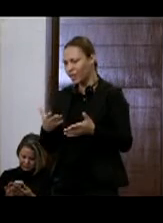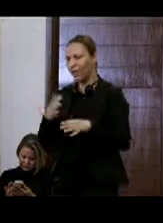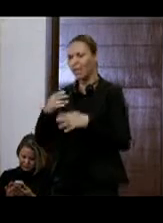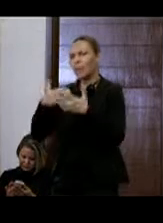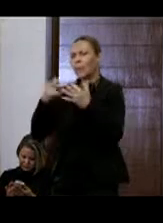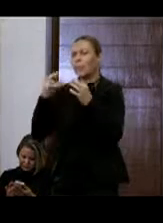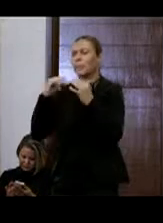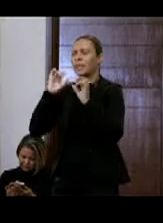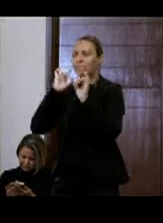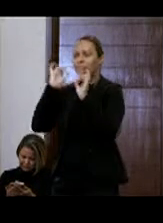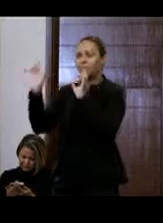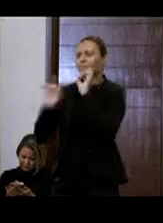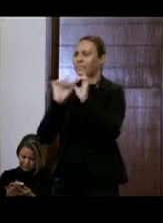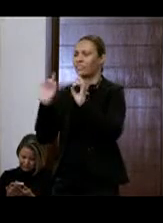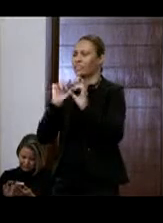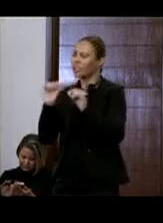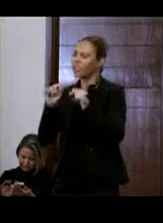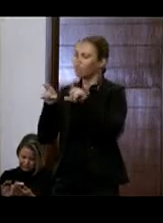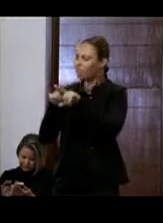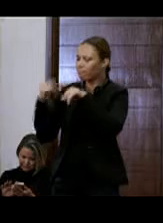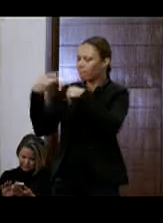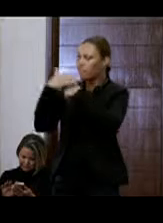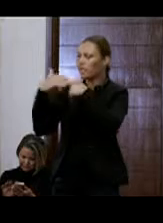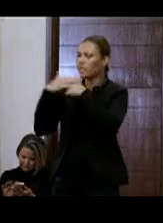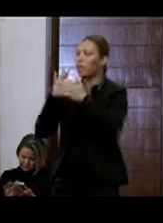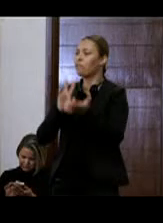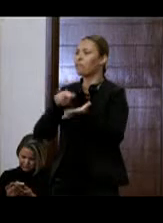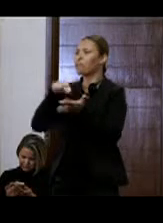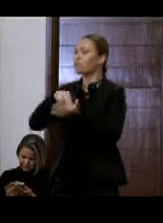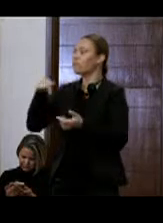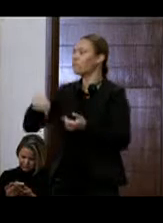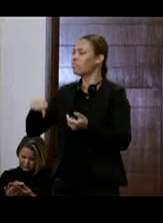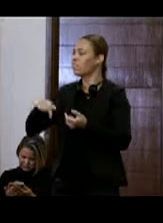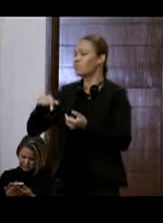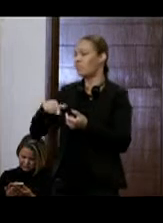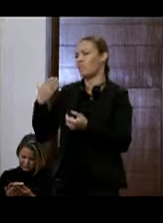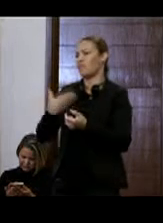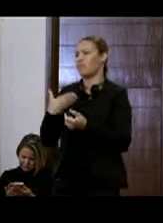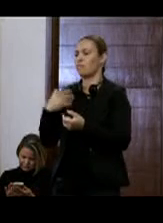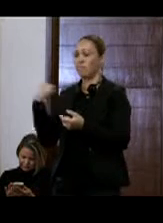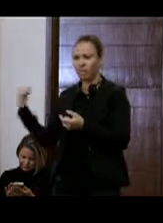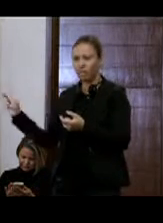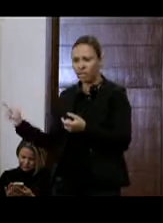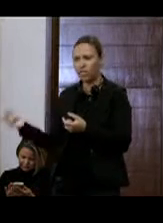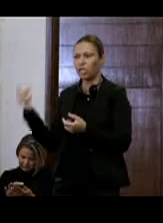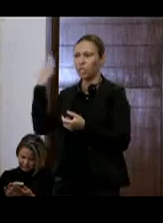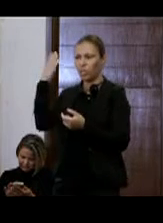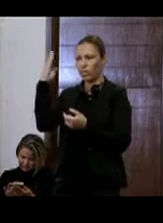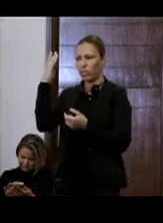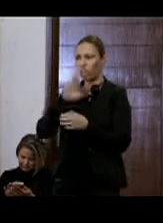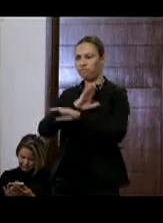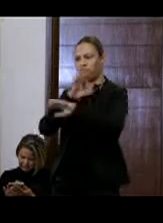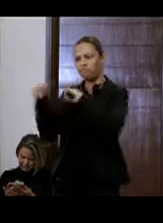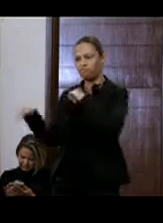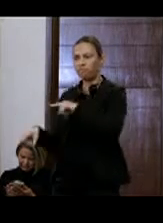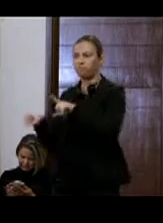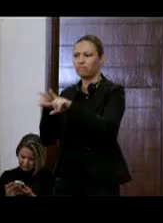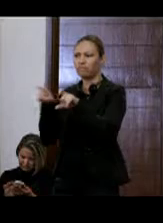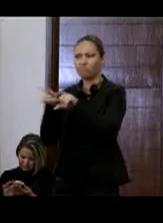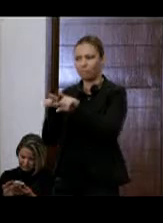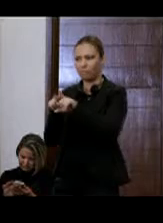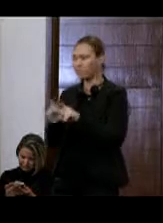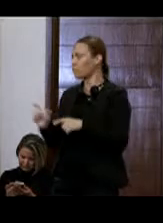muito especial e também carinhoso à presença do meu amigo Rolando Vilhena Villegas, que é o defensor do